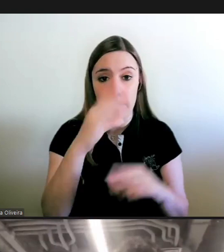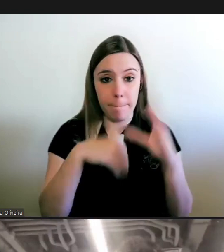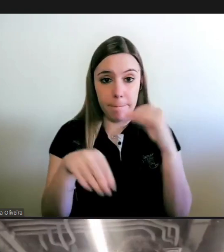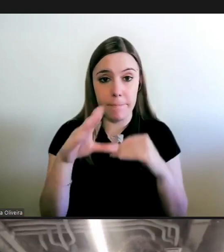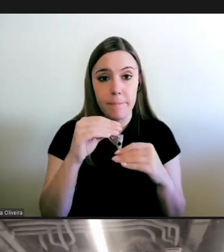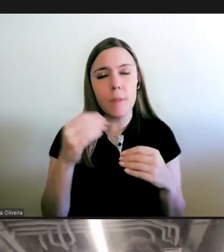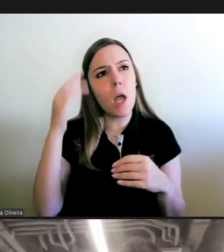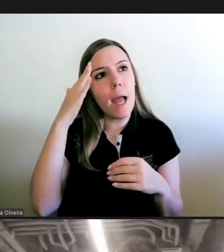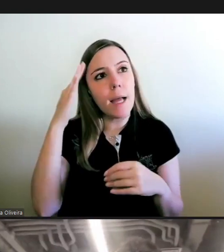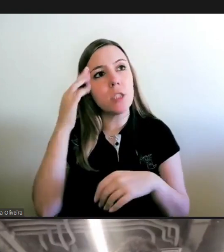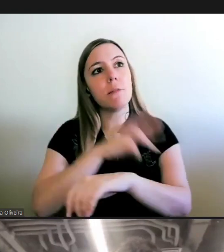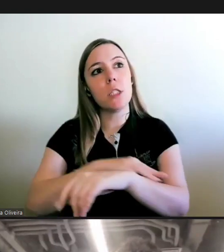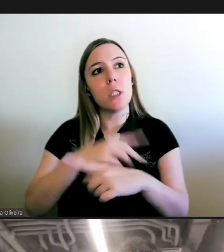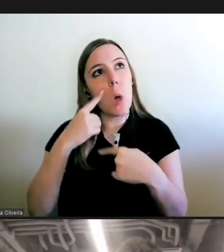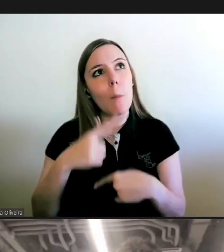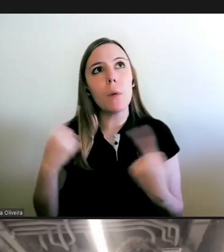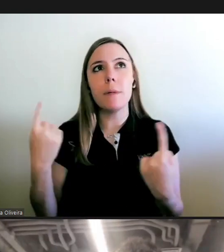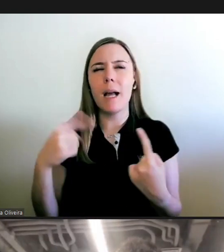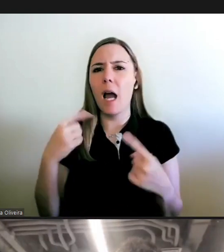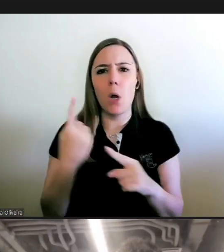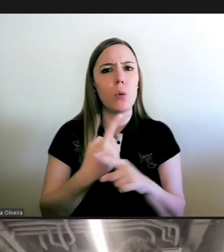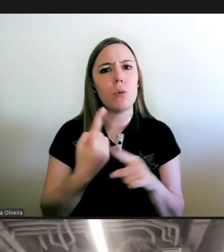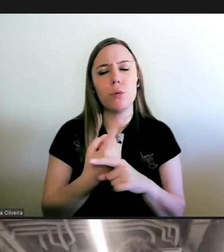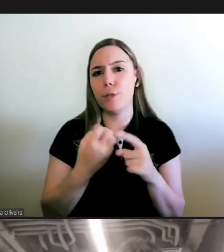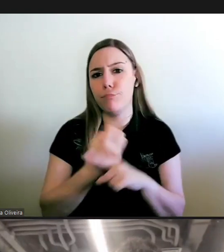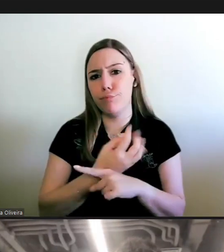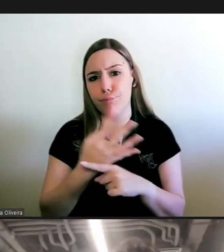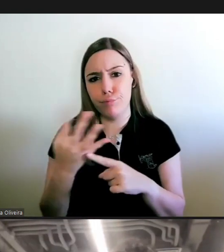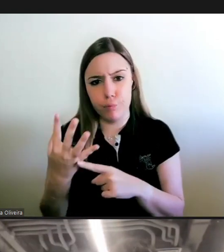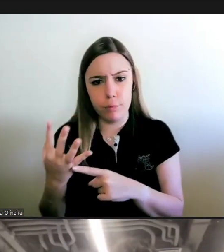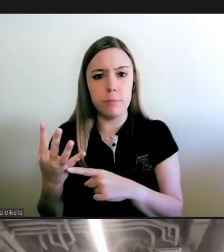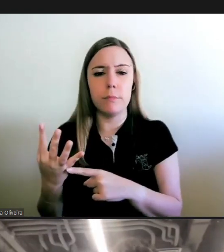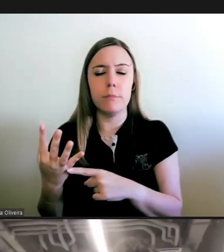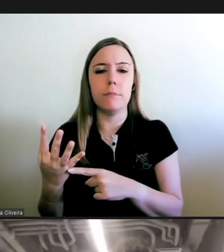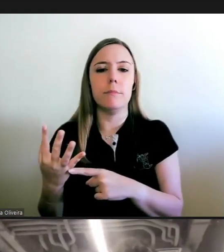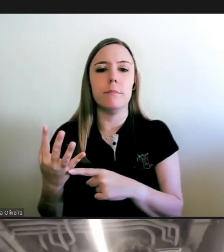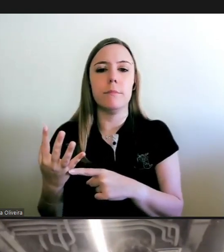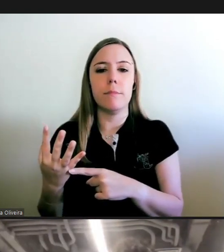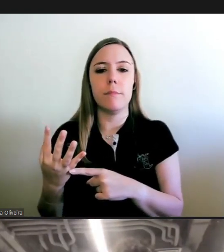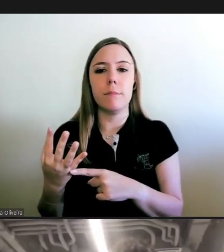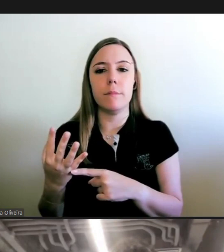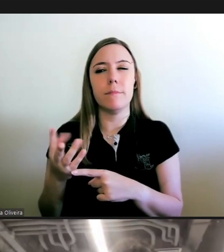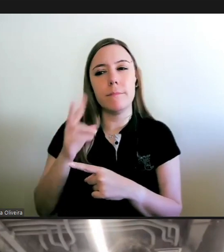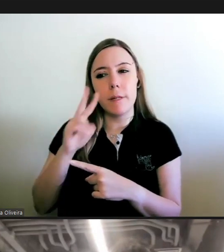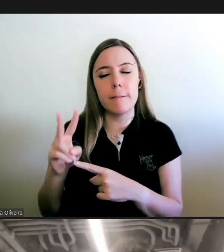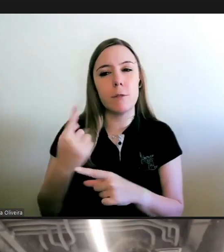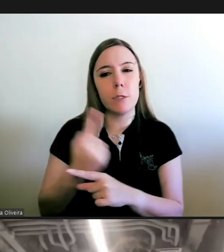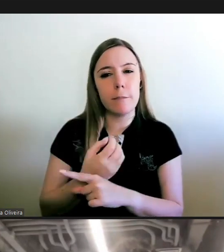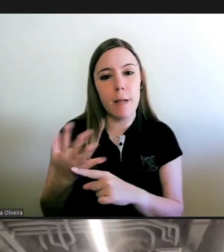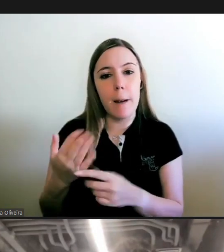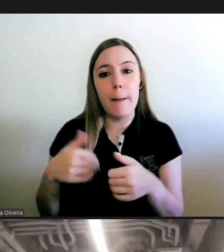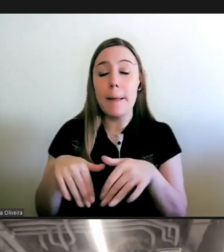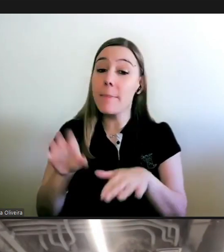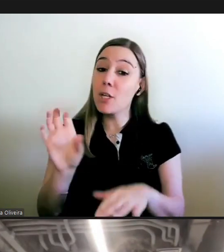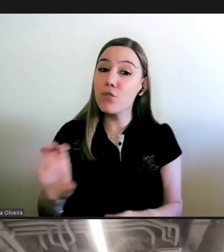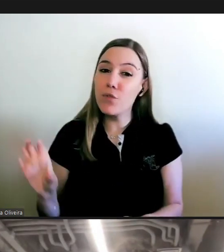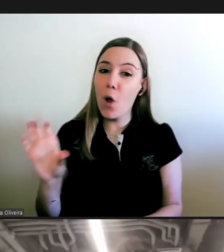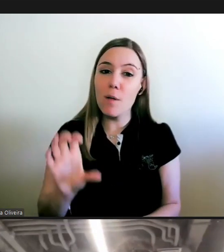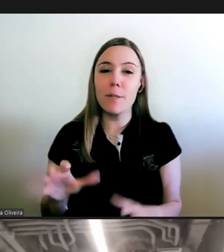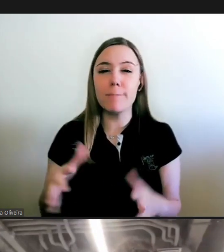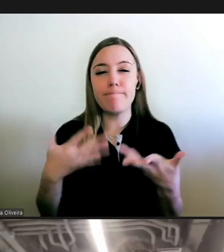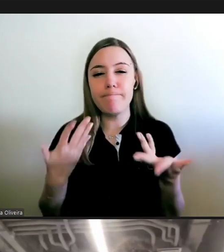encara-se toda a diversidade, tenha ela a natureza que tiver, de uma forma ainda assim bastante